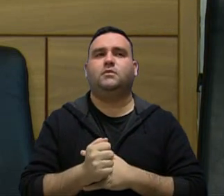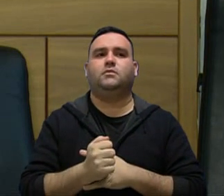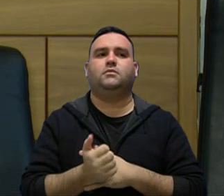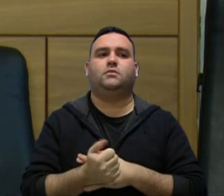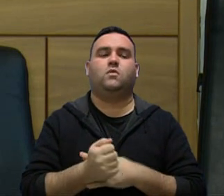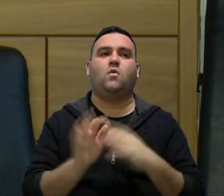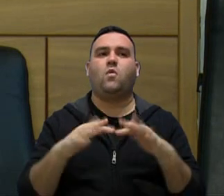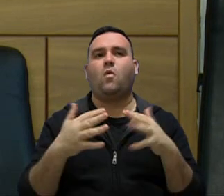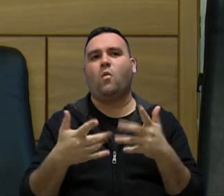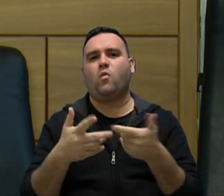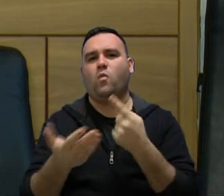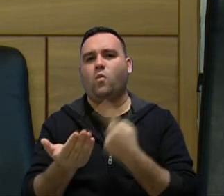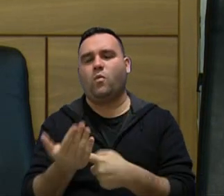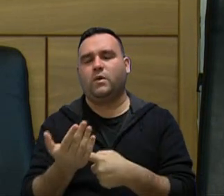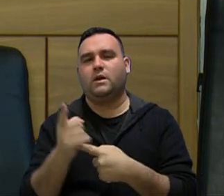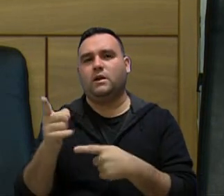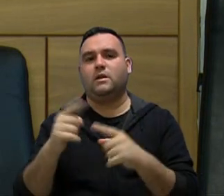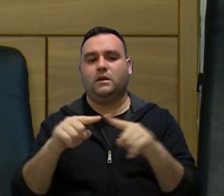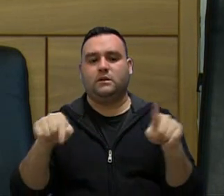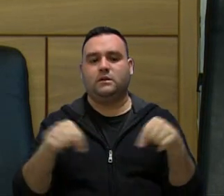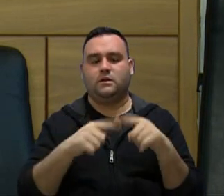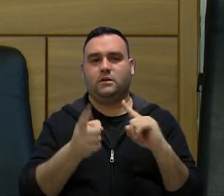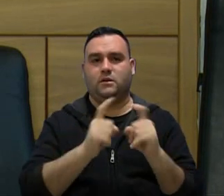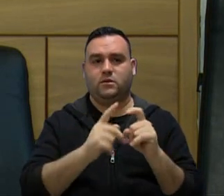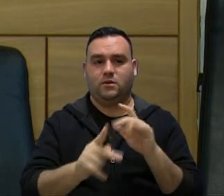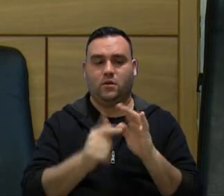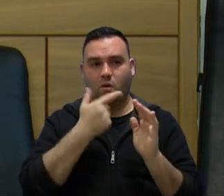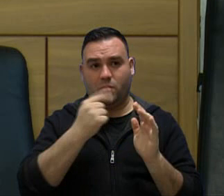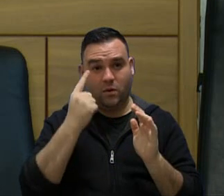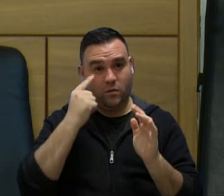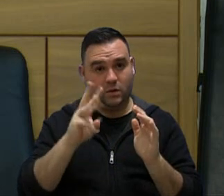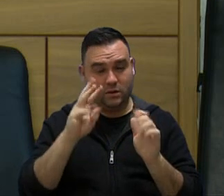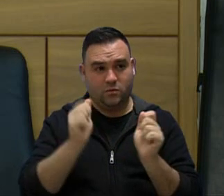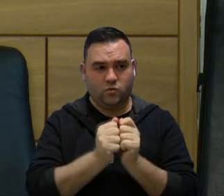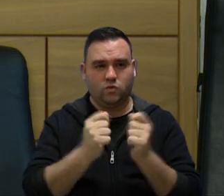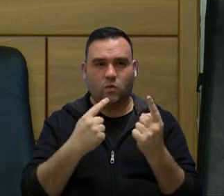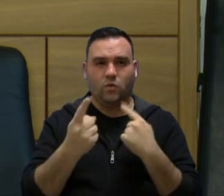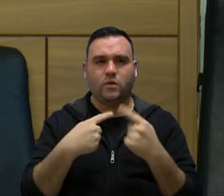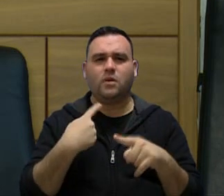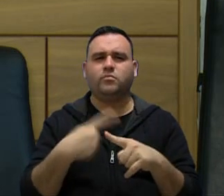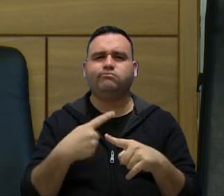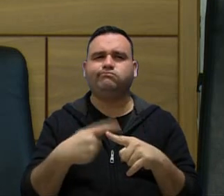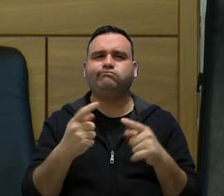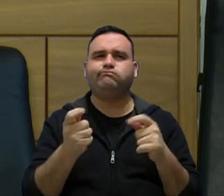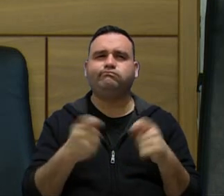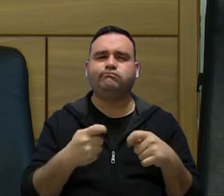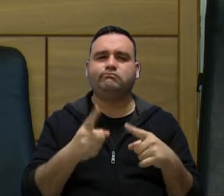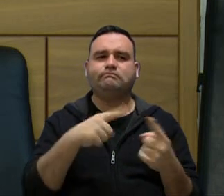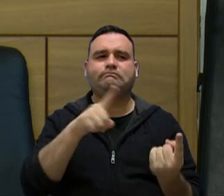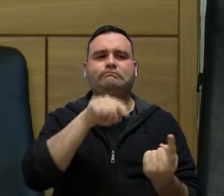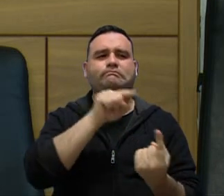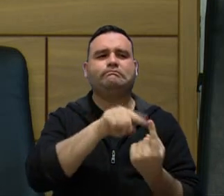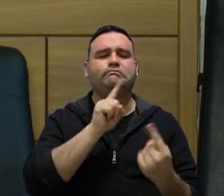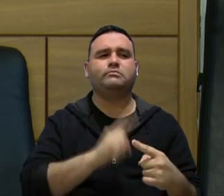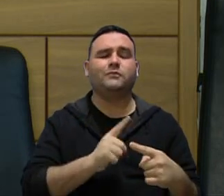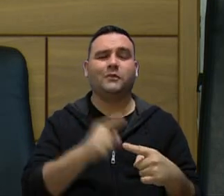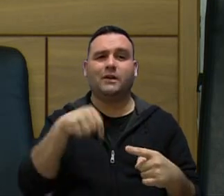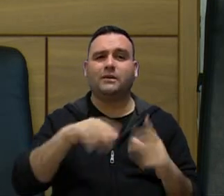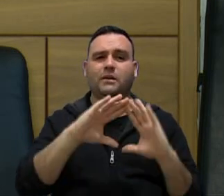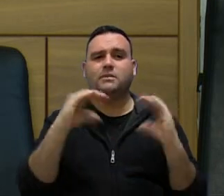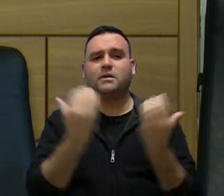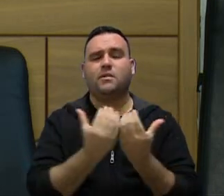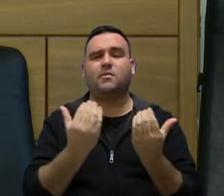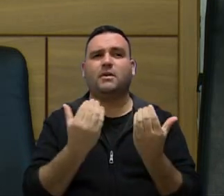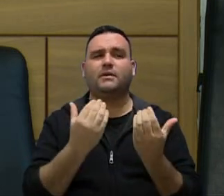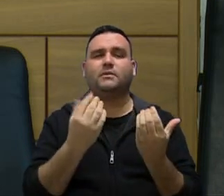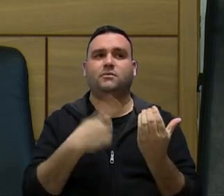ou fazer uma reunião na sala de reunião com a cannabis para ser para ser uma coisa mais assim objetiva que você traz aqui